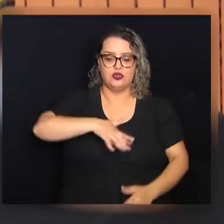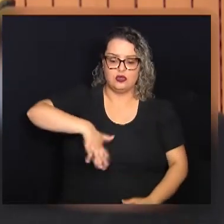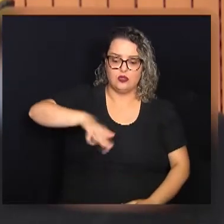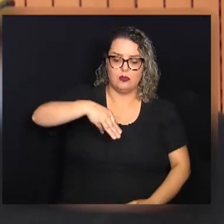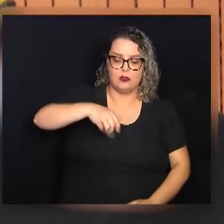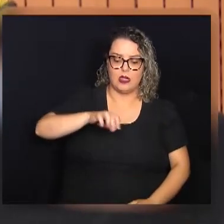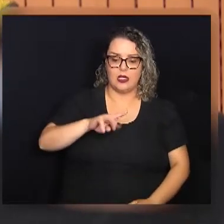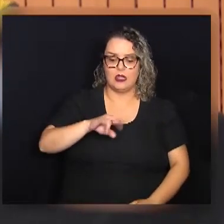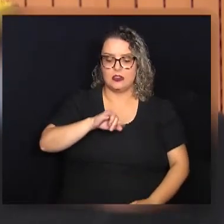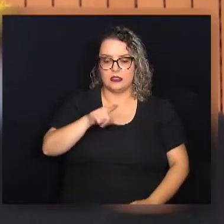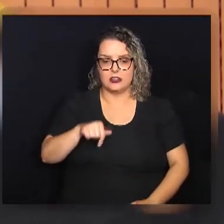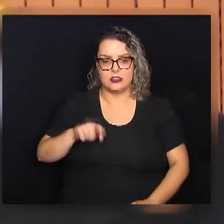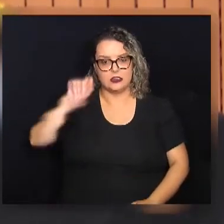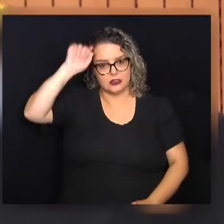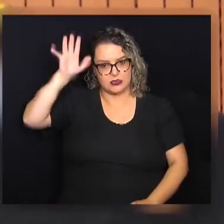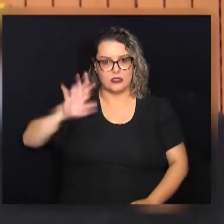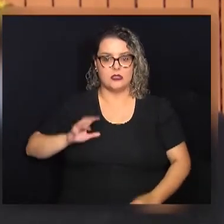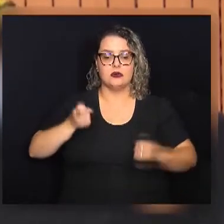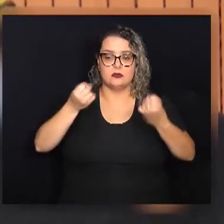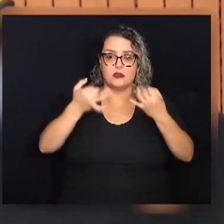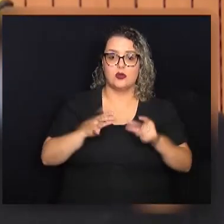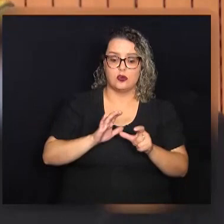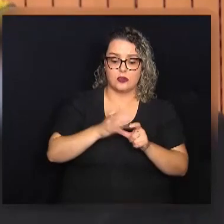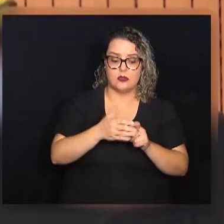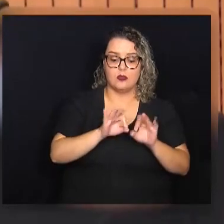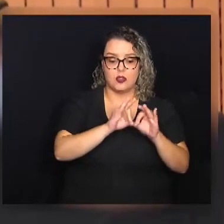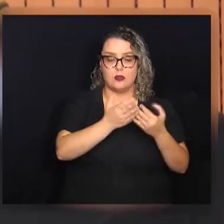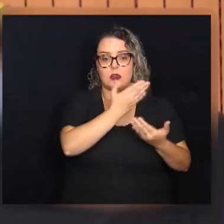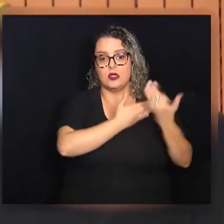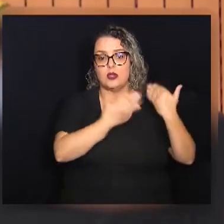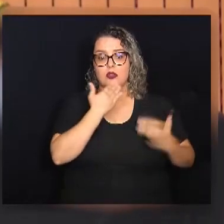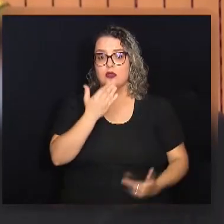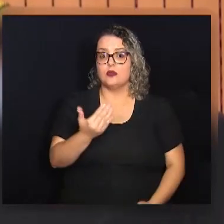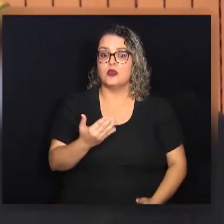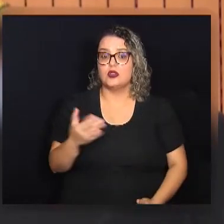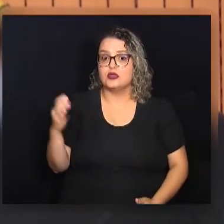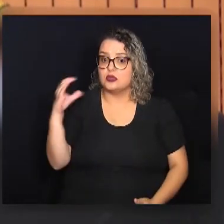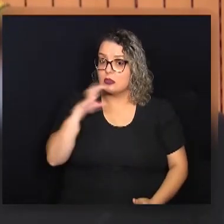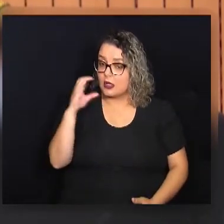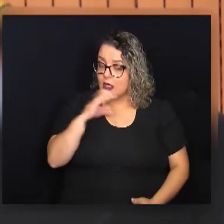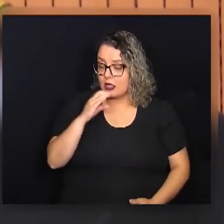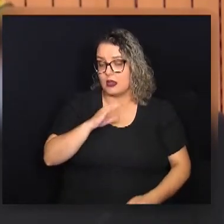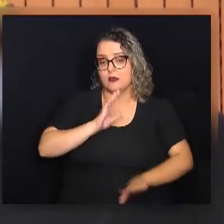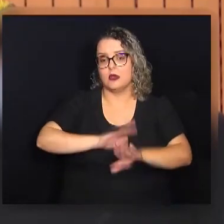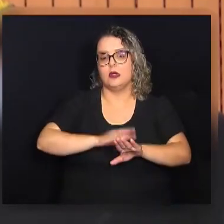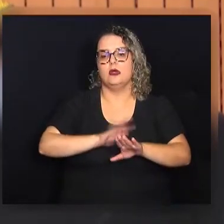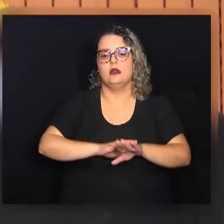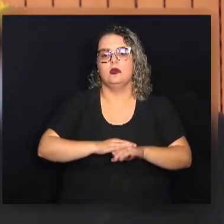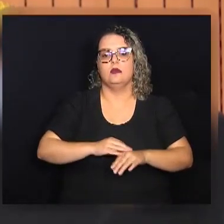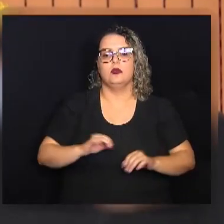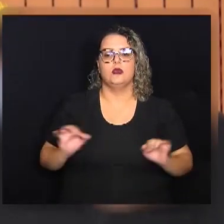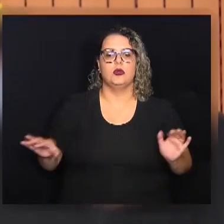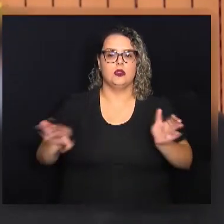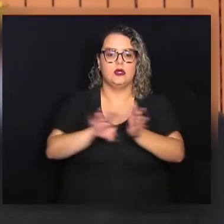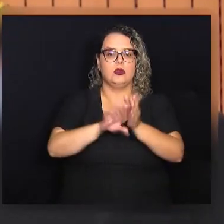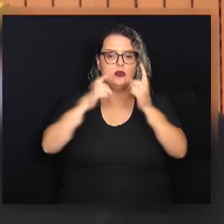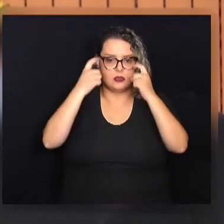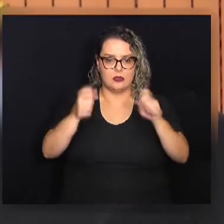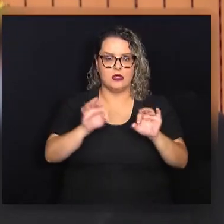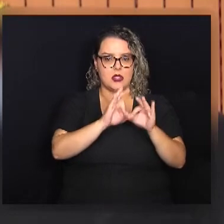o termo ancestralidade e pediu por providências quanto à onda de violência. Porque ancestral nunca foi